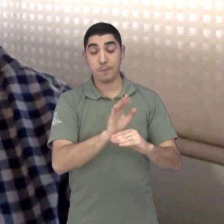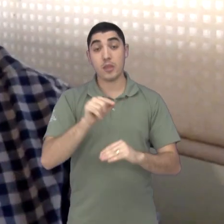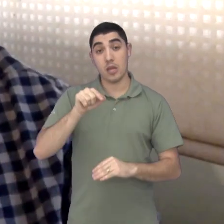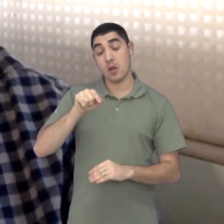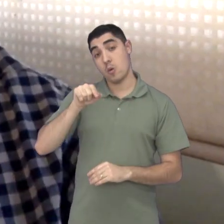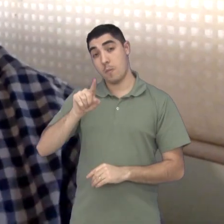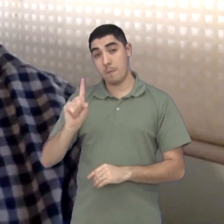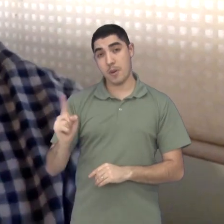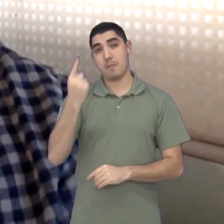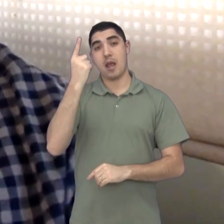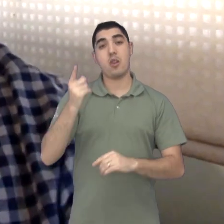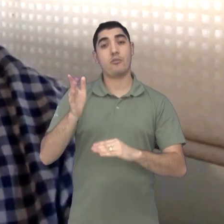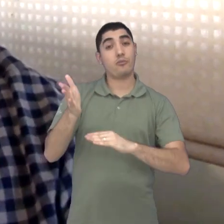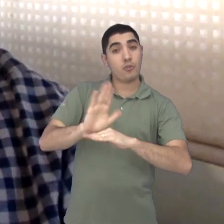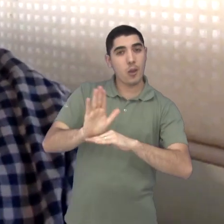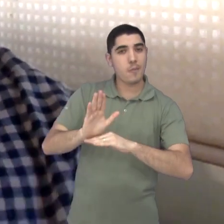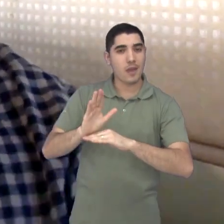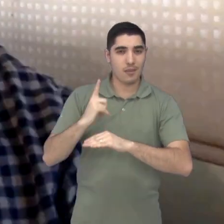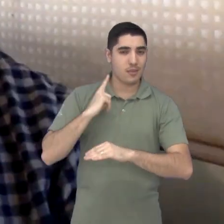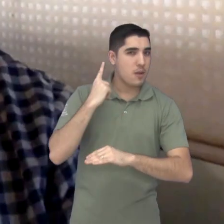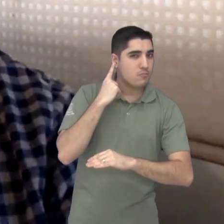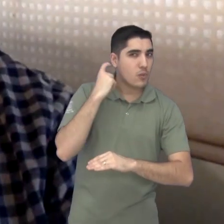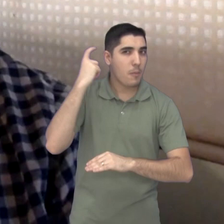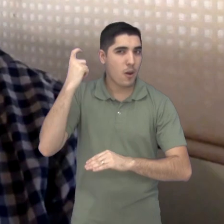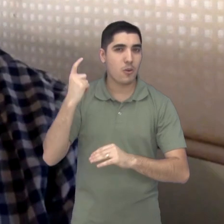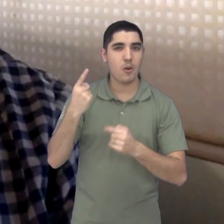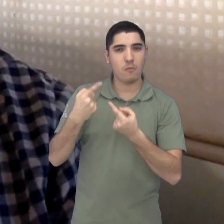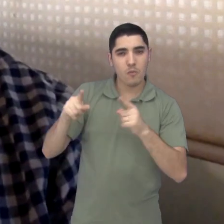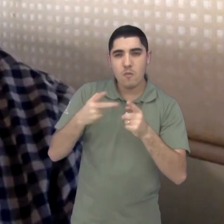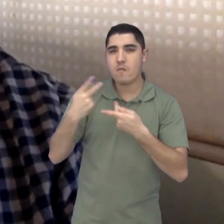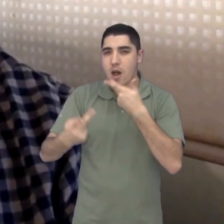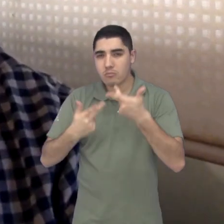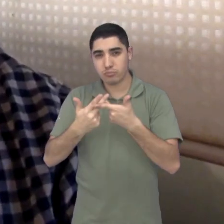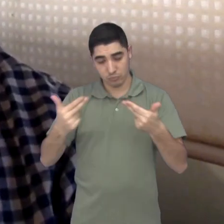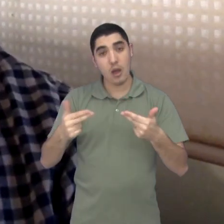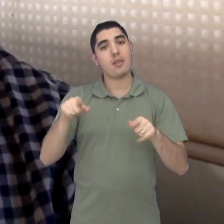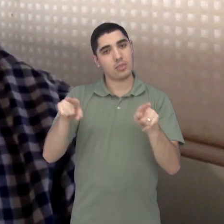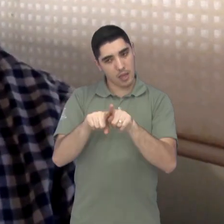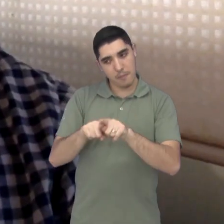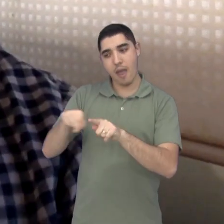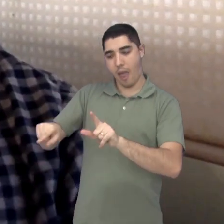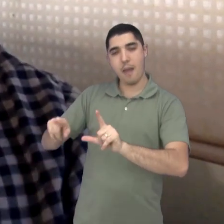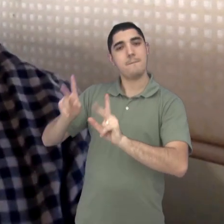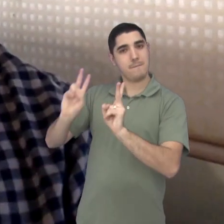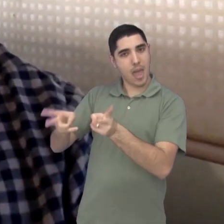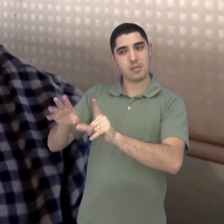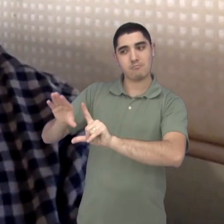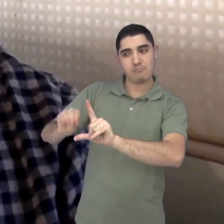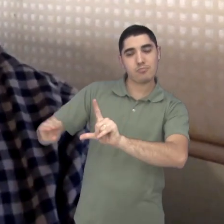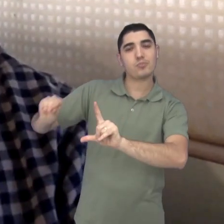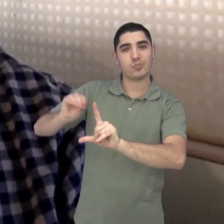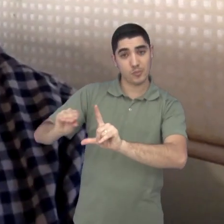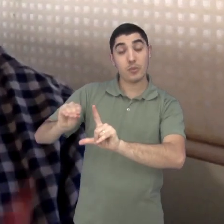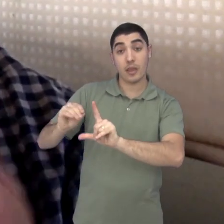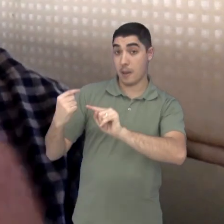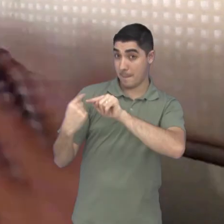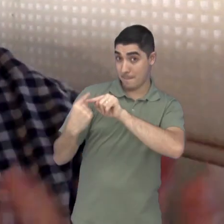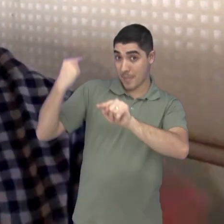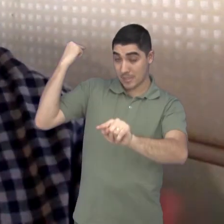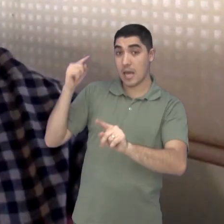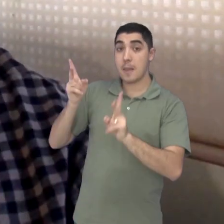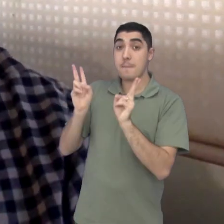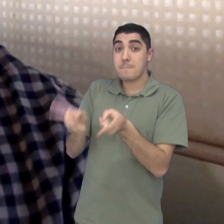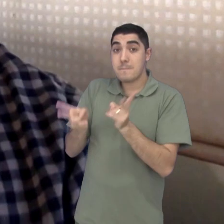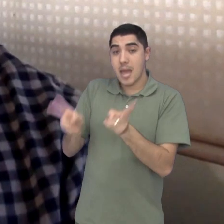filme sonoro também foi o primeiro filme dublado, né? Naquela época em que os dubladores se dublavam,